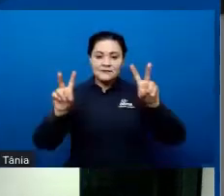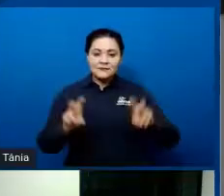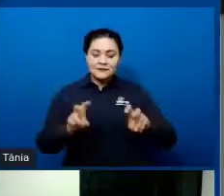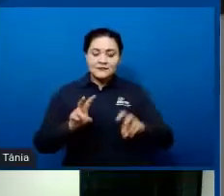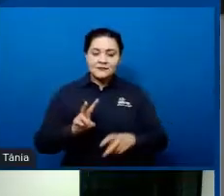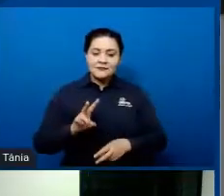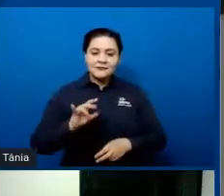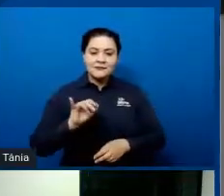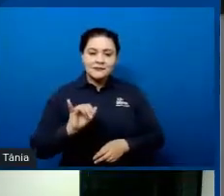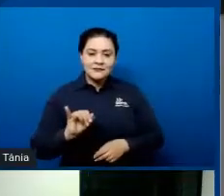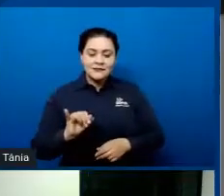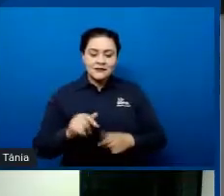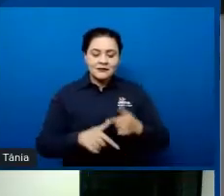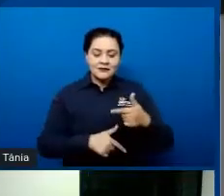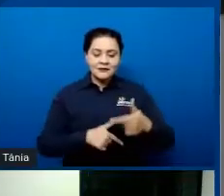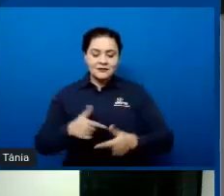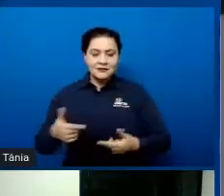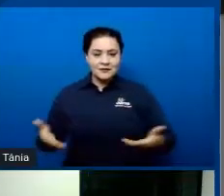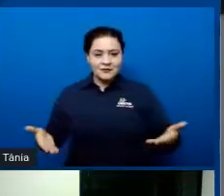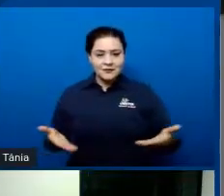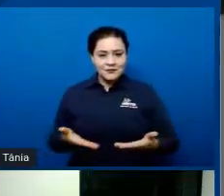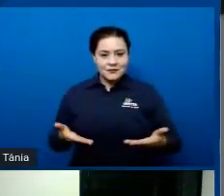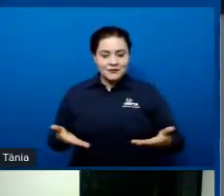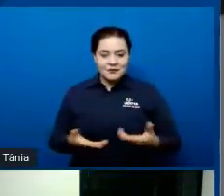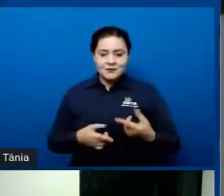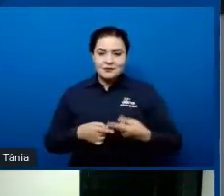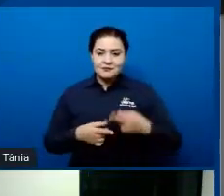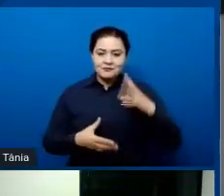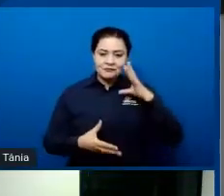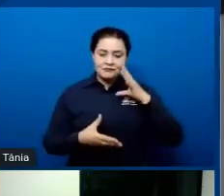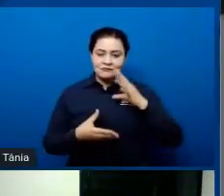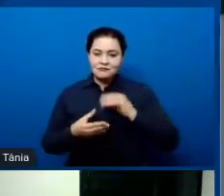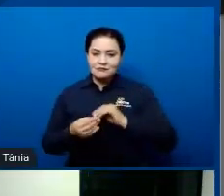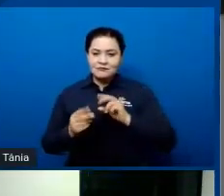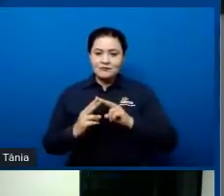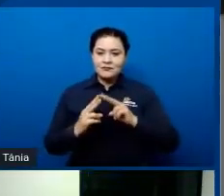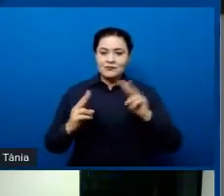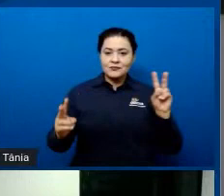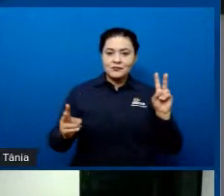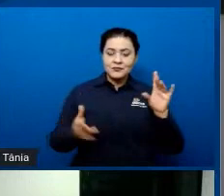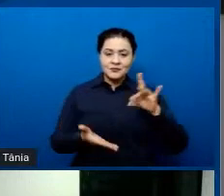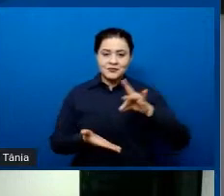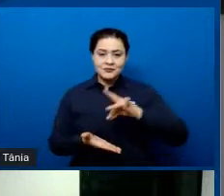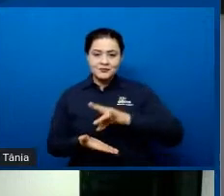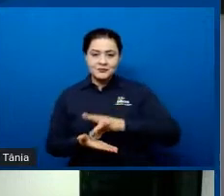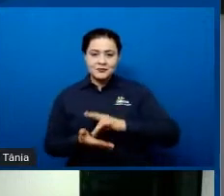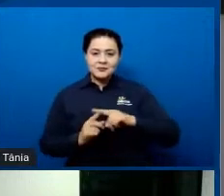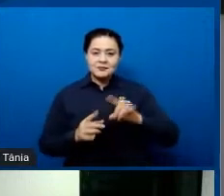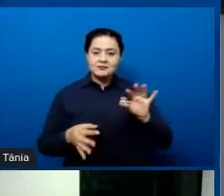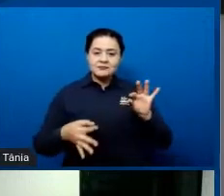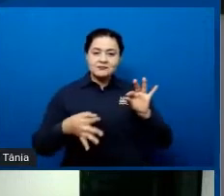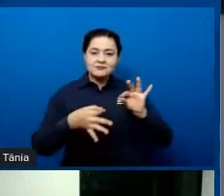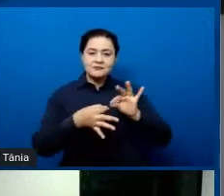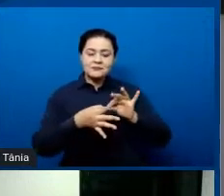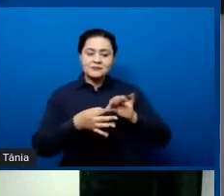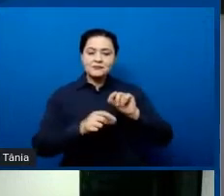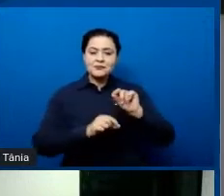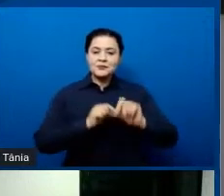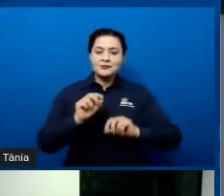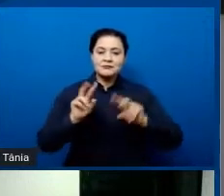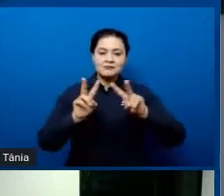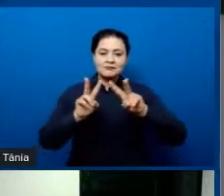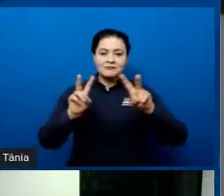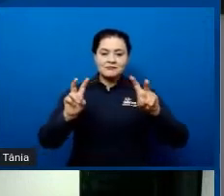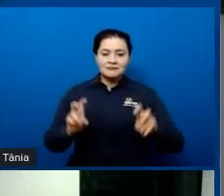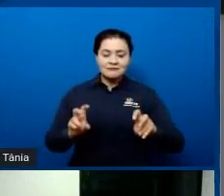vai trabalhar hoje, que é entender o virtual e o real. Eu vou falar especificamente para você sobre um tema chamado